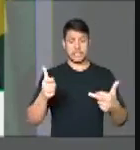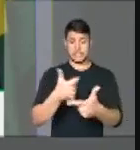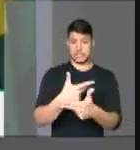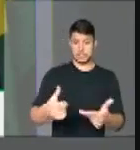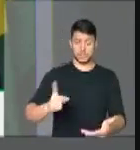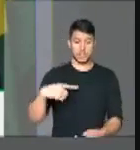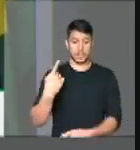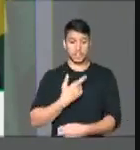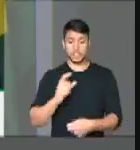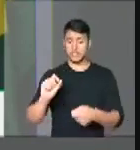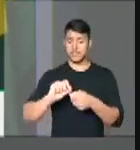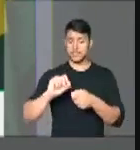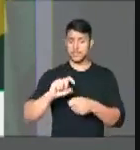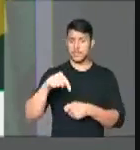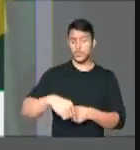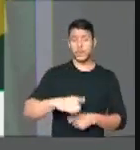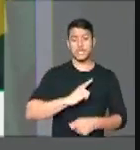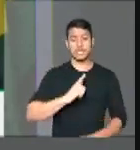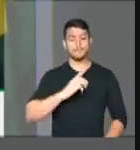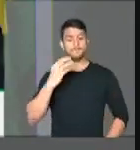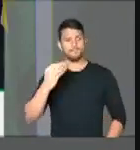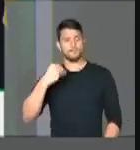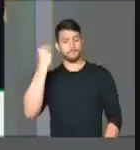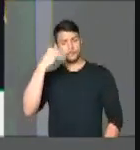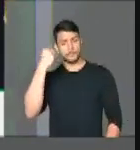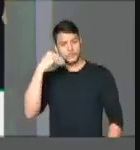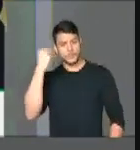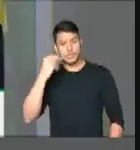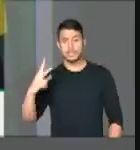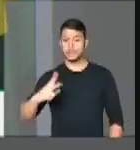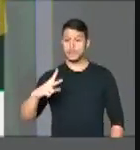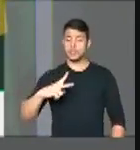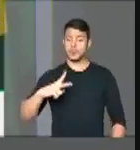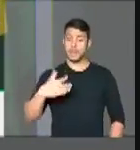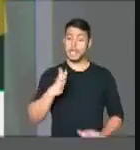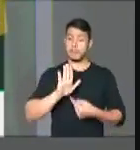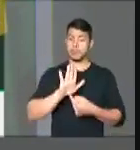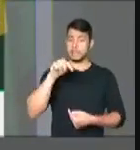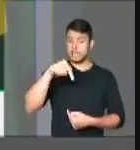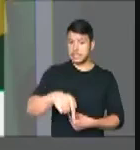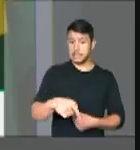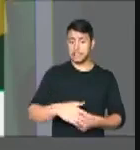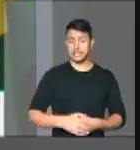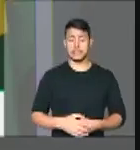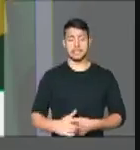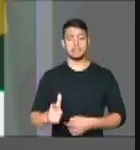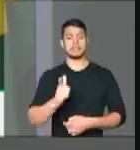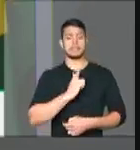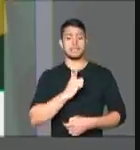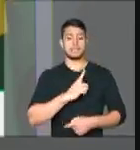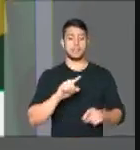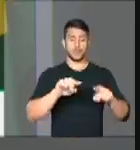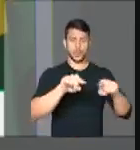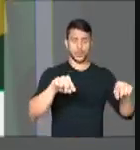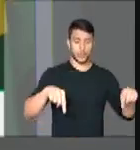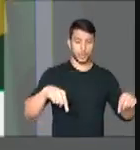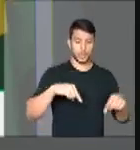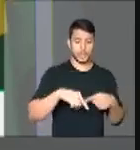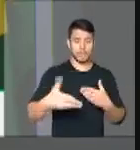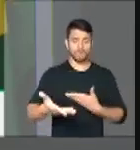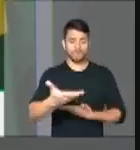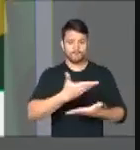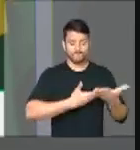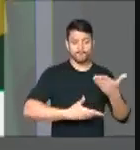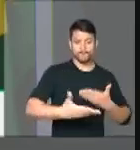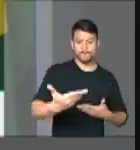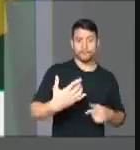a gente está acostumado na política, trazendo a minha experiência da iniciativa privada para a gestão pública, fazendo um gabinete compartilhado